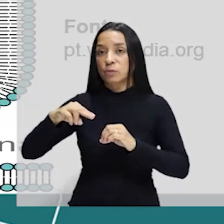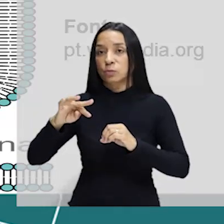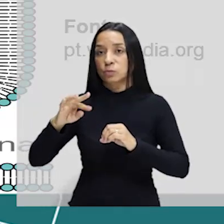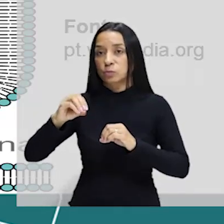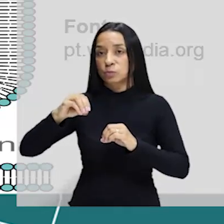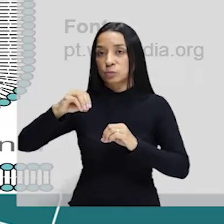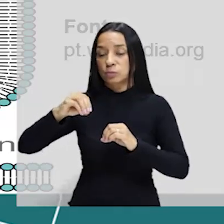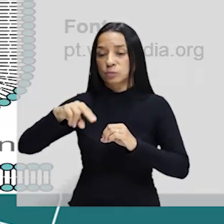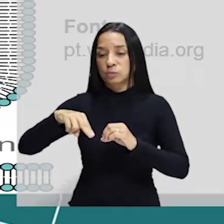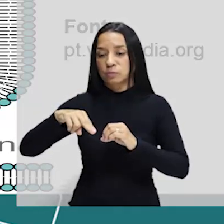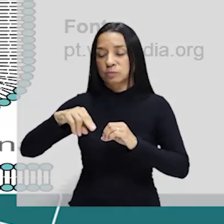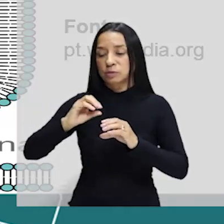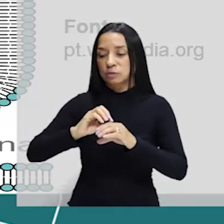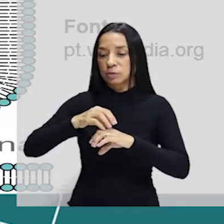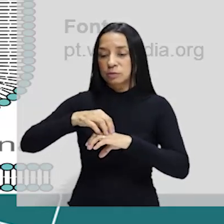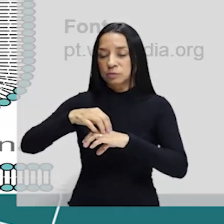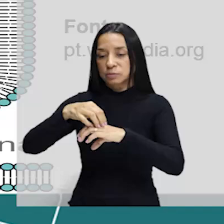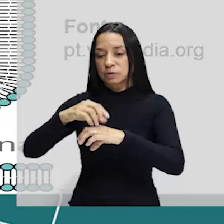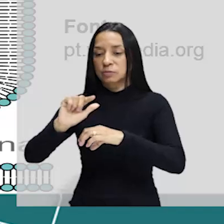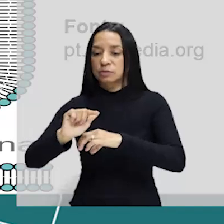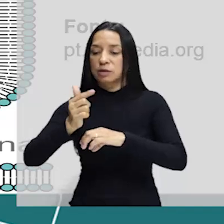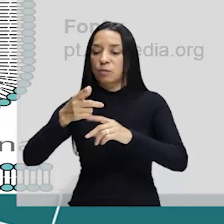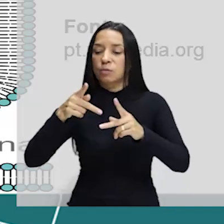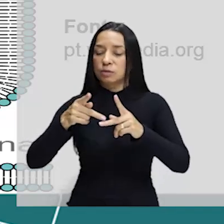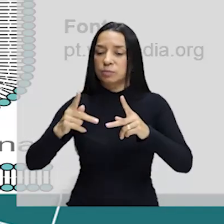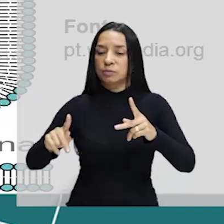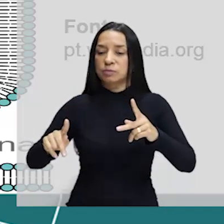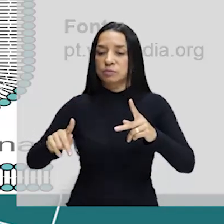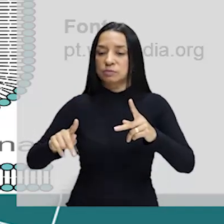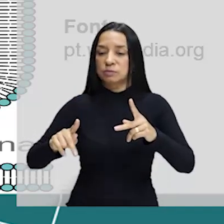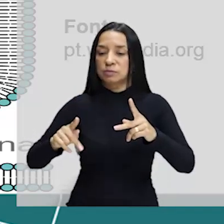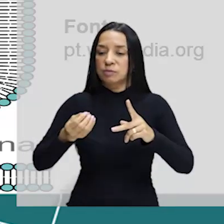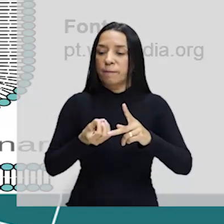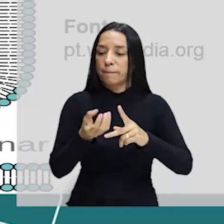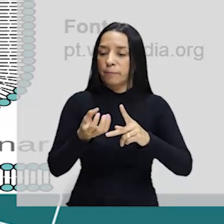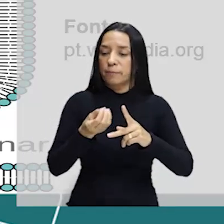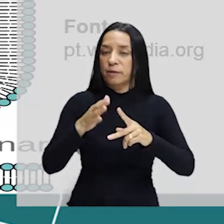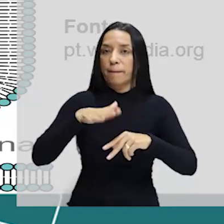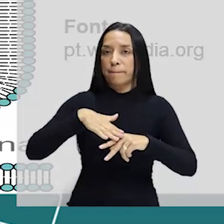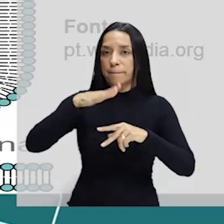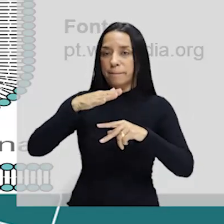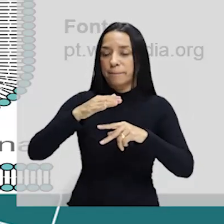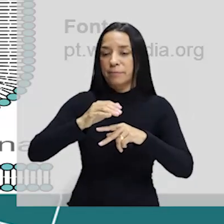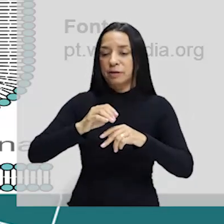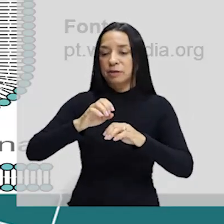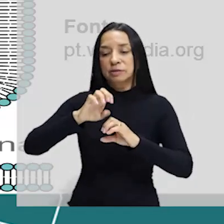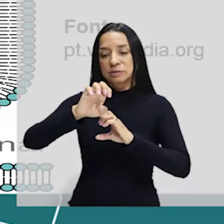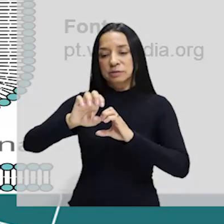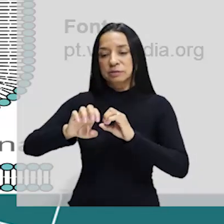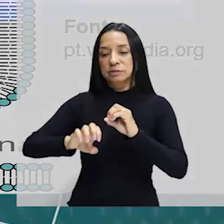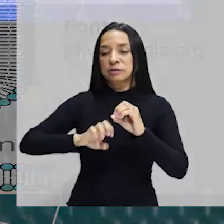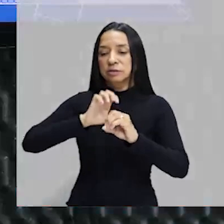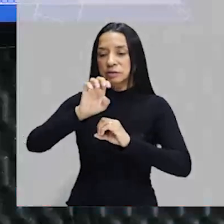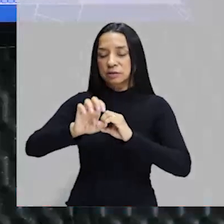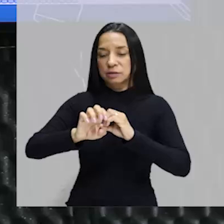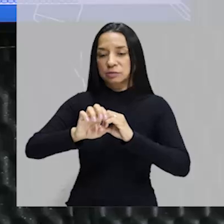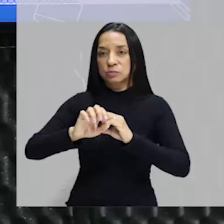uma outra proteína, que vai bombear mais elétrons, tá certo? Vai bombear hidrogênio, na